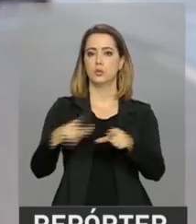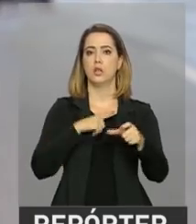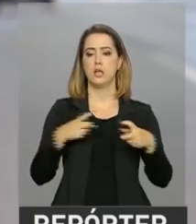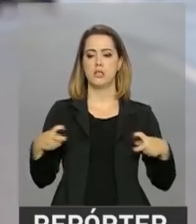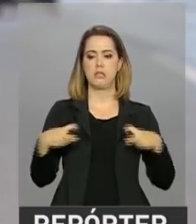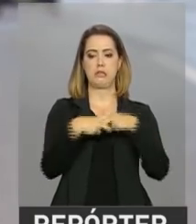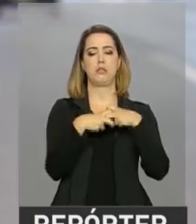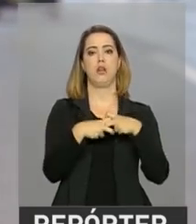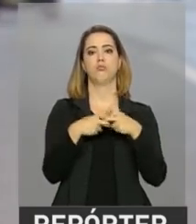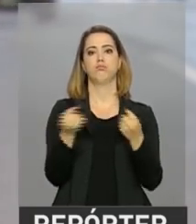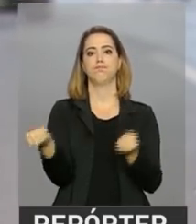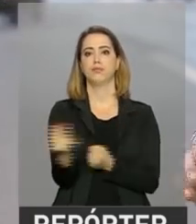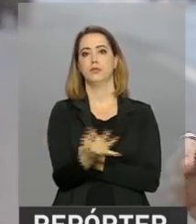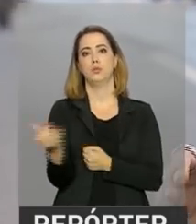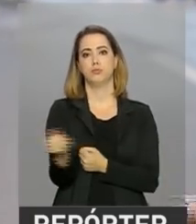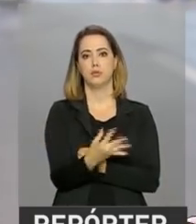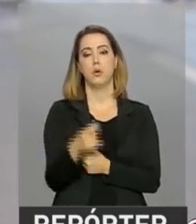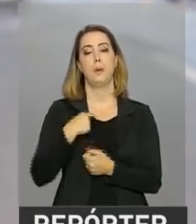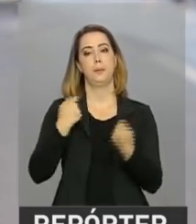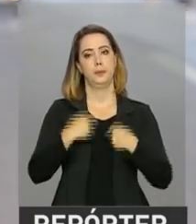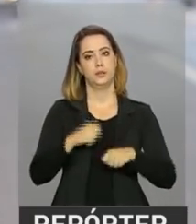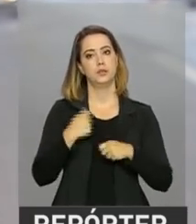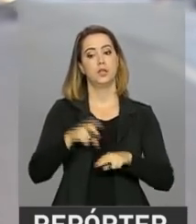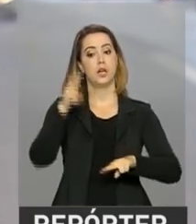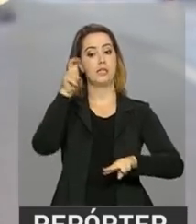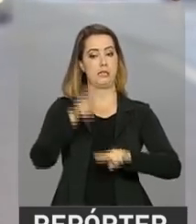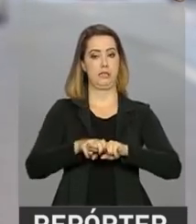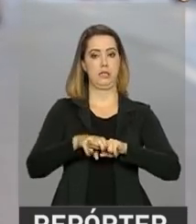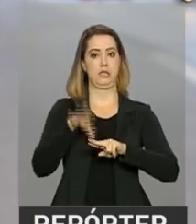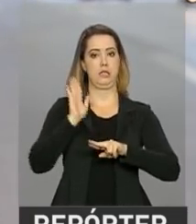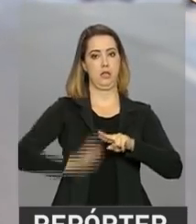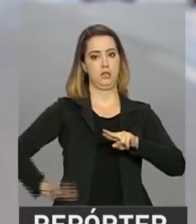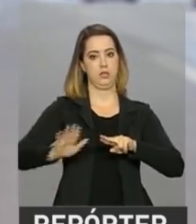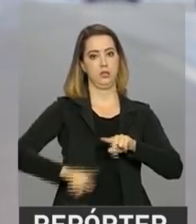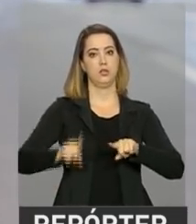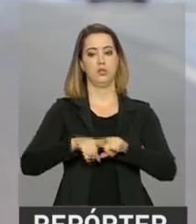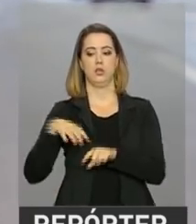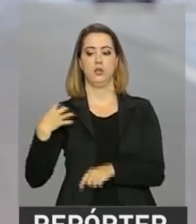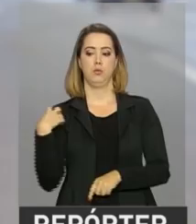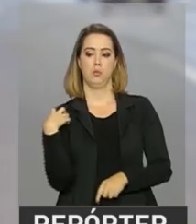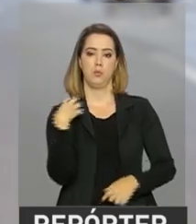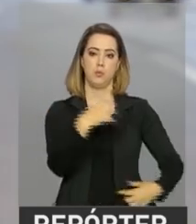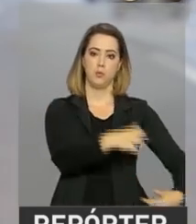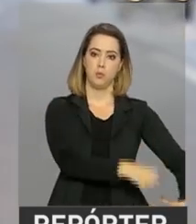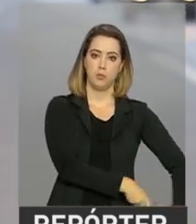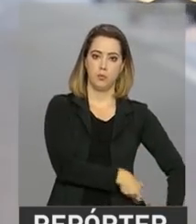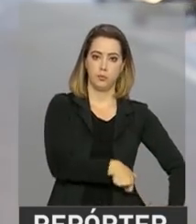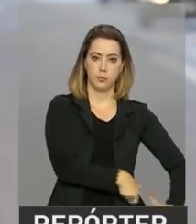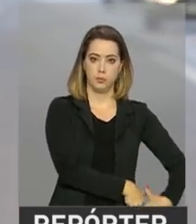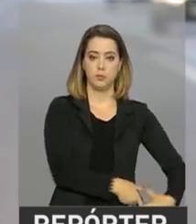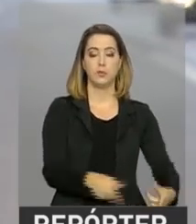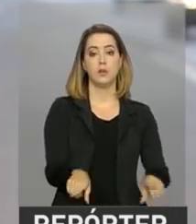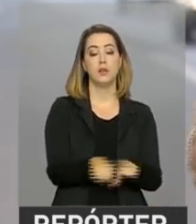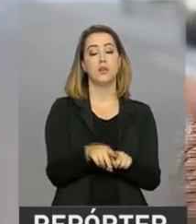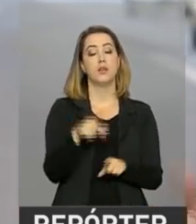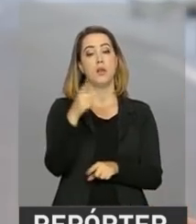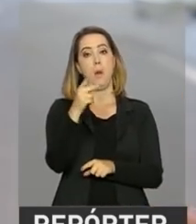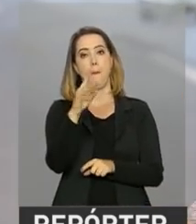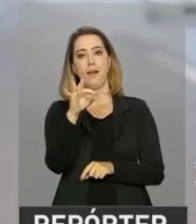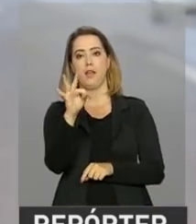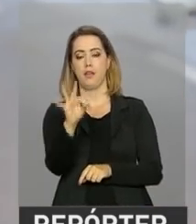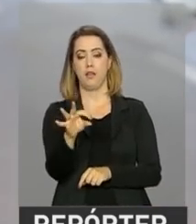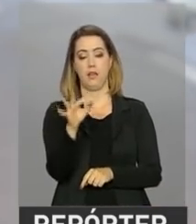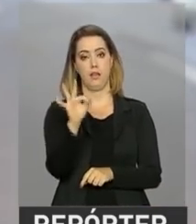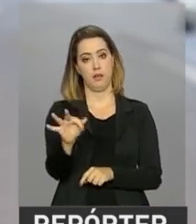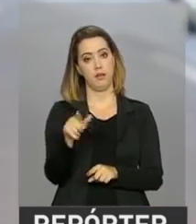devem estar atentos ao uso das cadeirinhas infantis e ao uso do cinto de segurança a prf orienta ainda que os motoristas façam a revisão